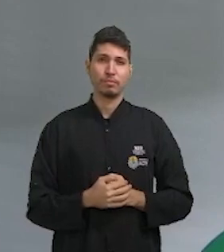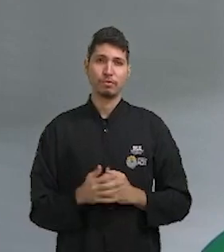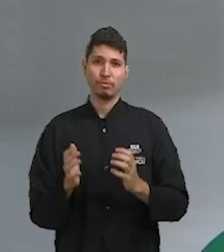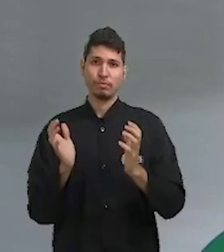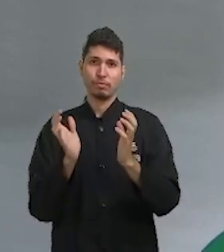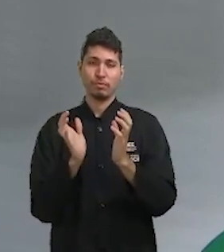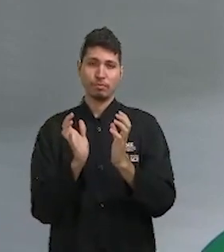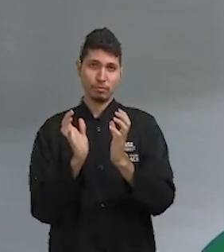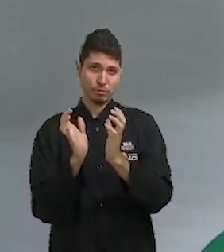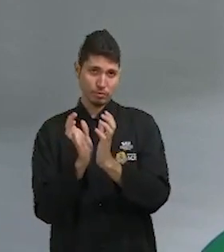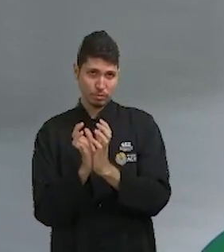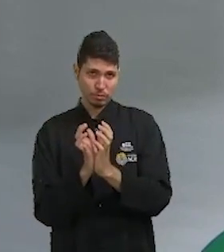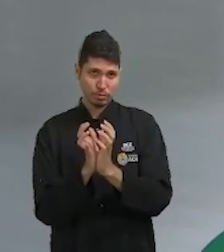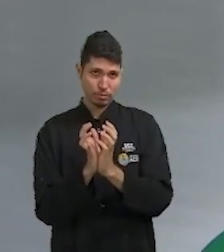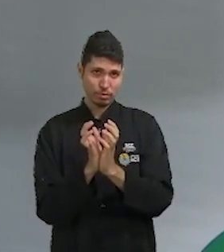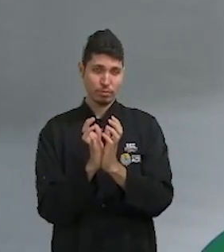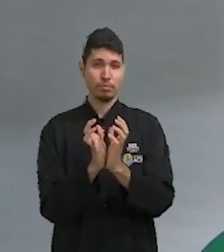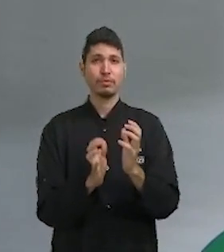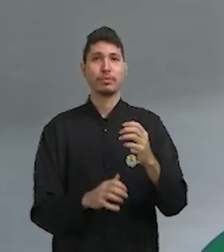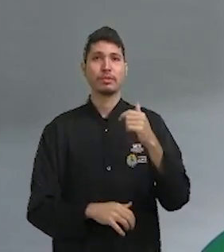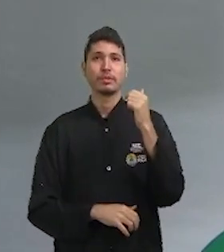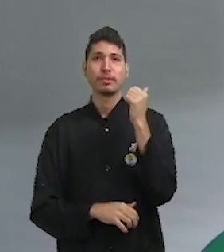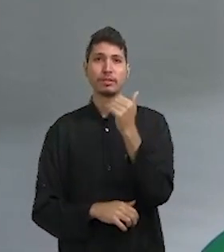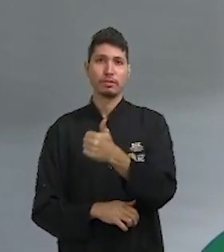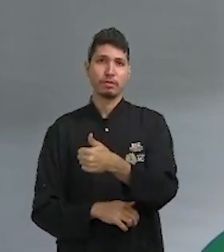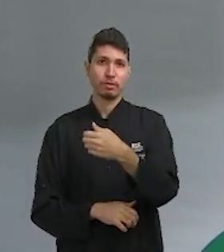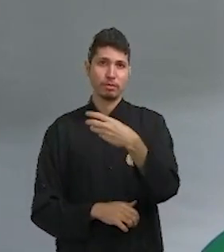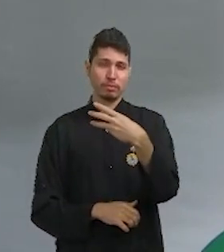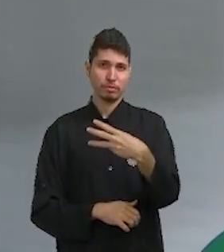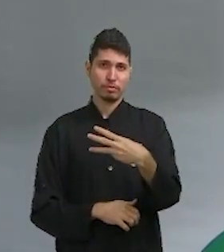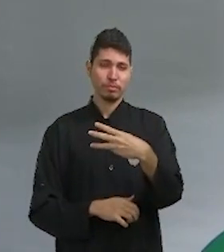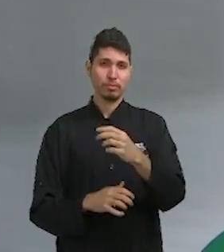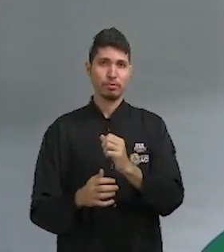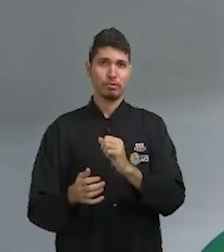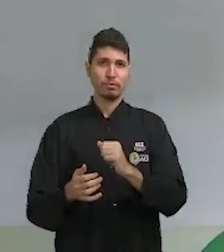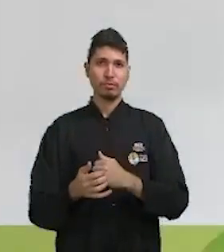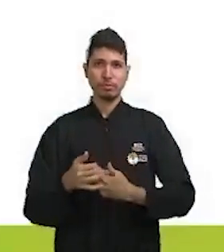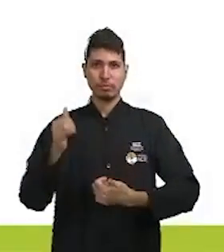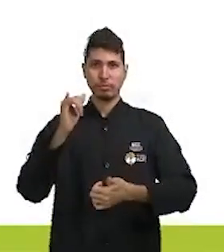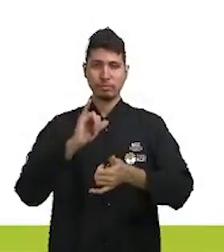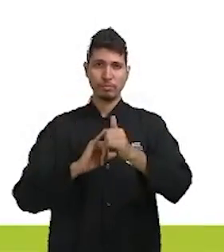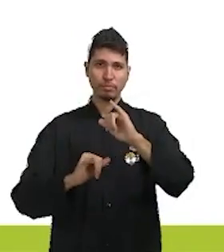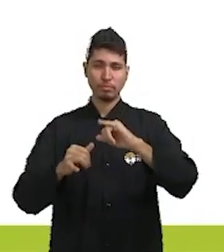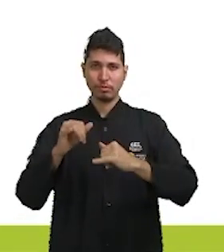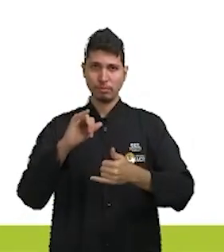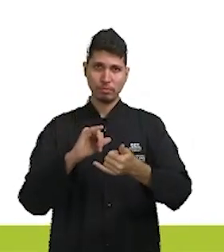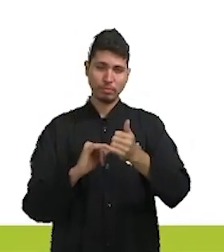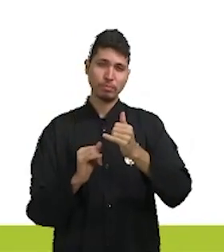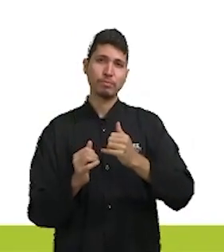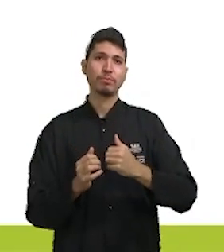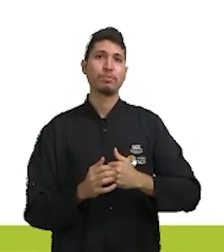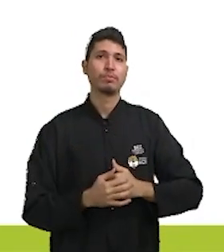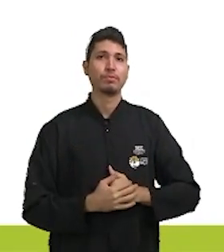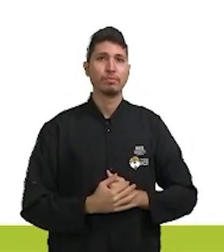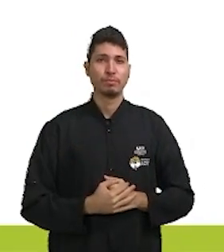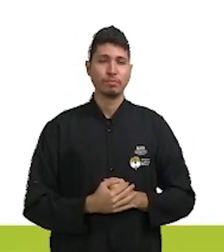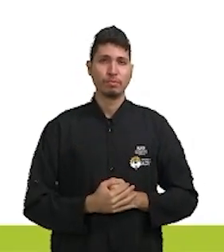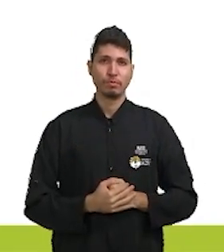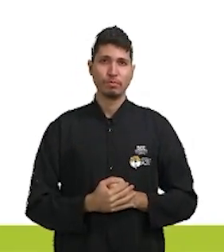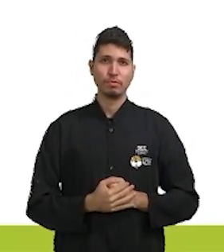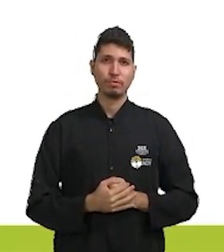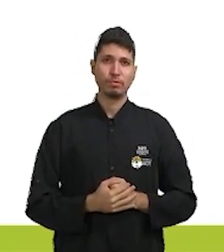o grupo 13 da nossa tabela periódica. Os elementos que estão lá no grupo 13 da nossa tabela